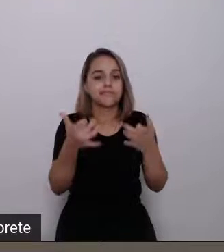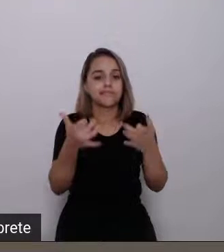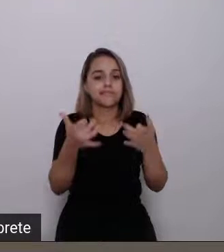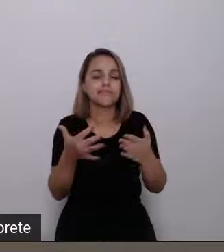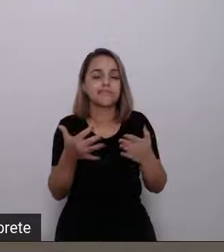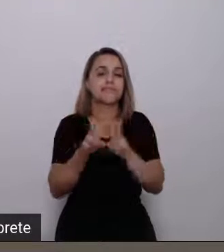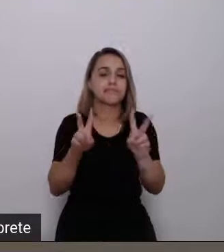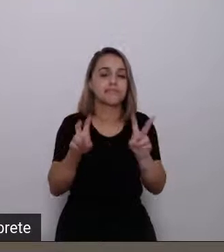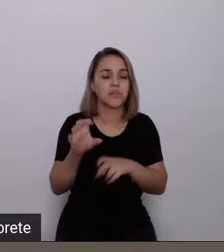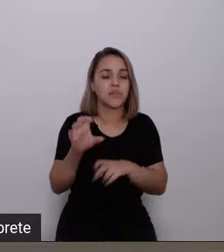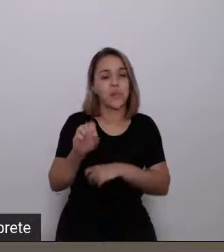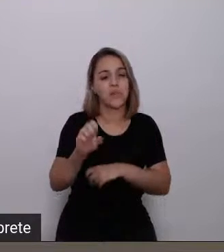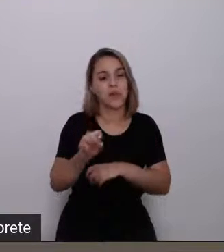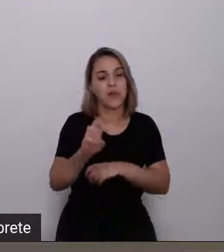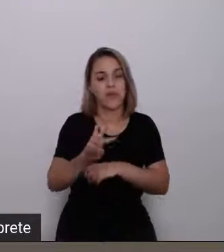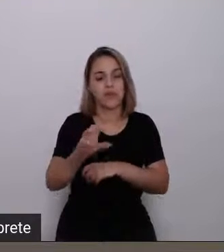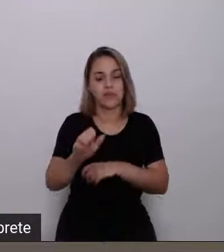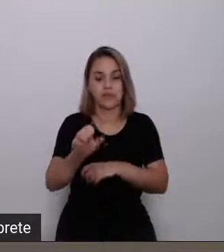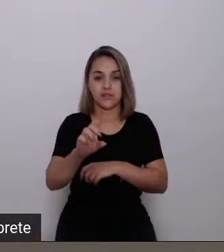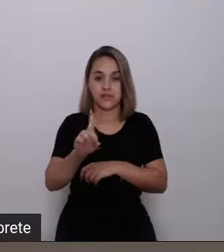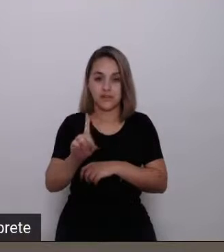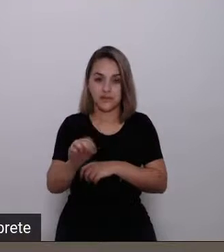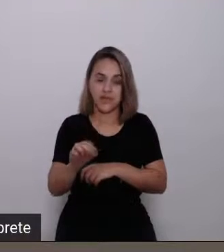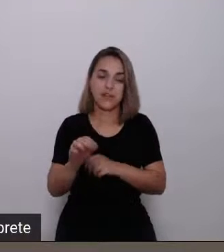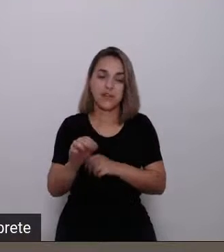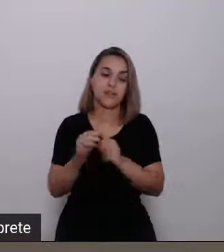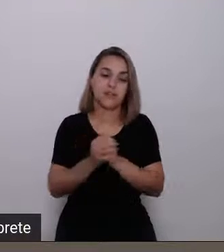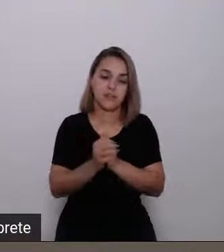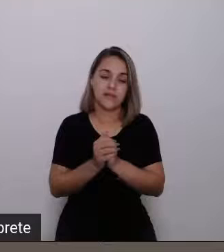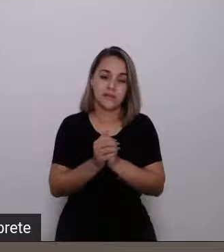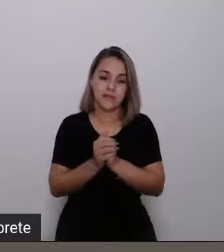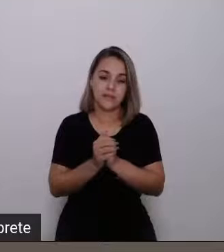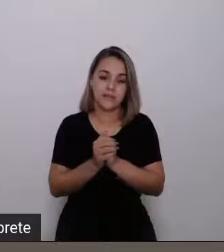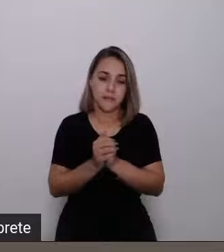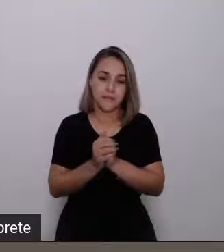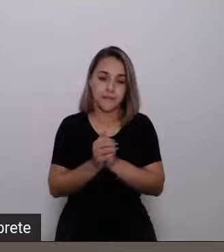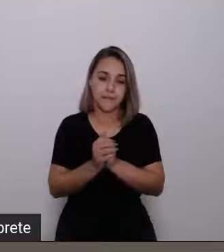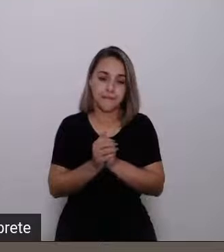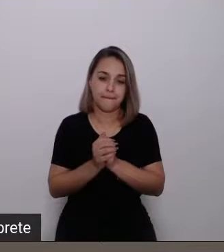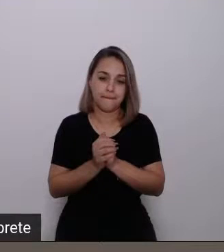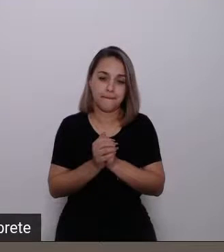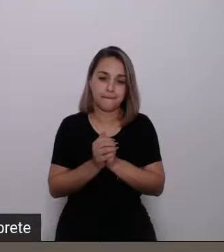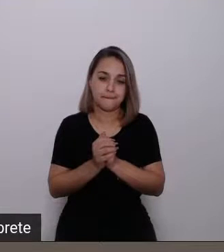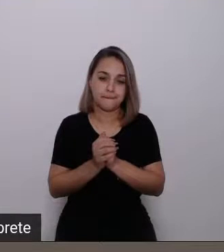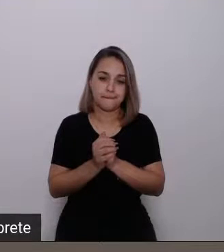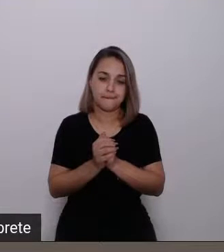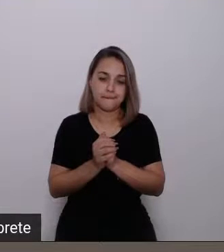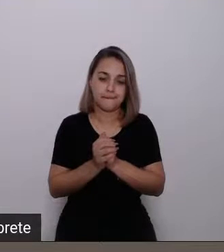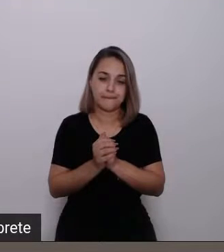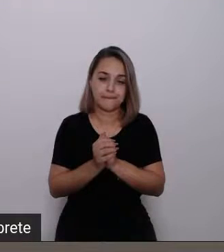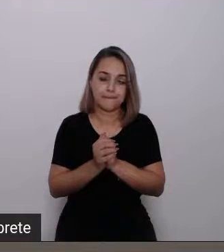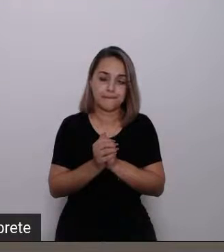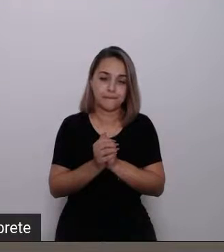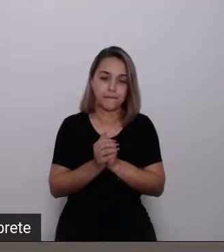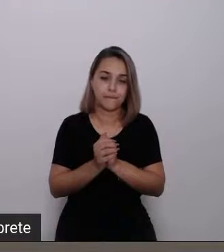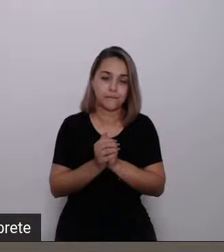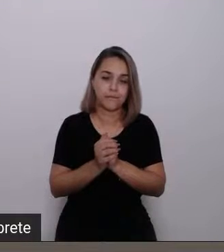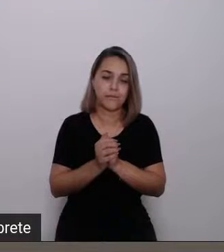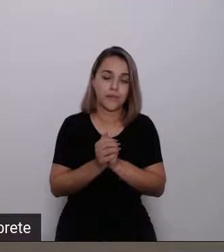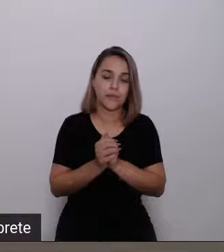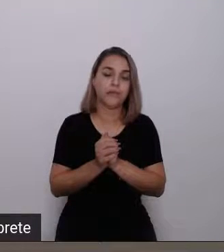coisa do que eles chamam de camera eye, né, dos poemas do Oswald, que vão